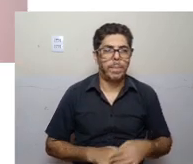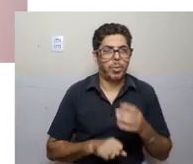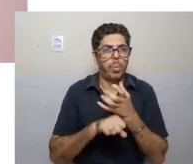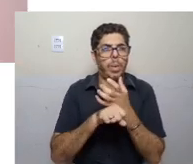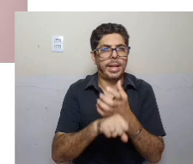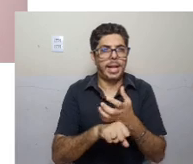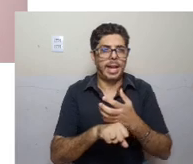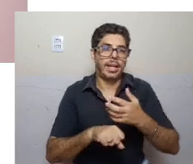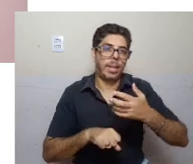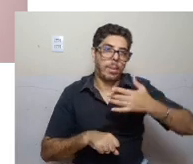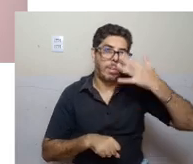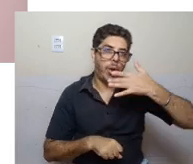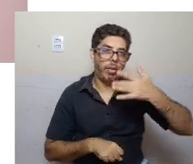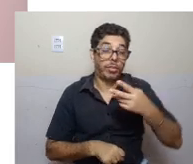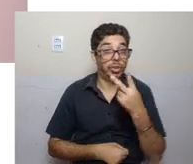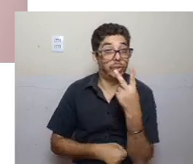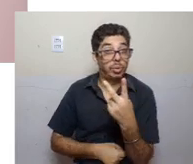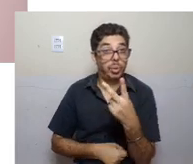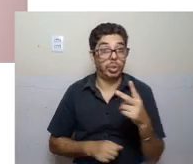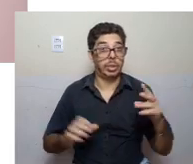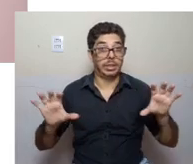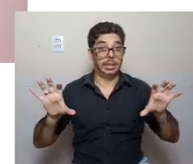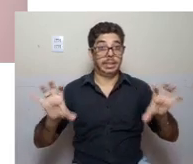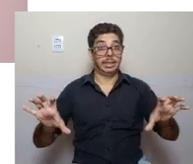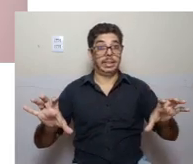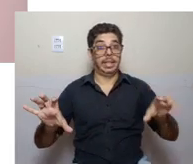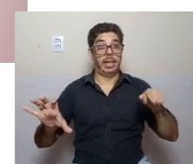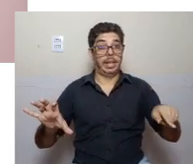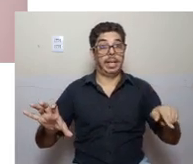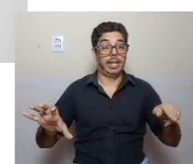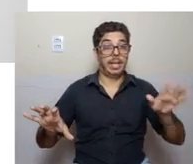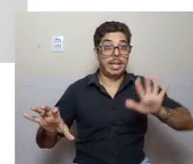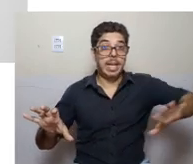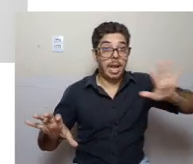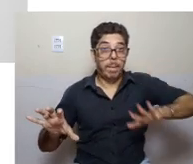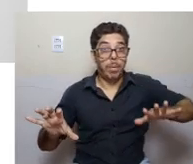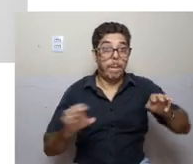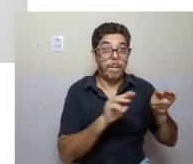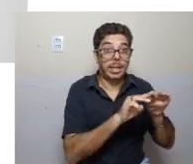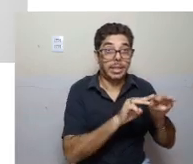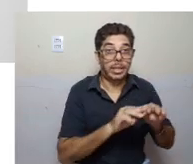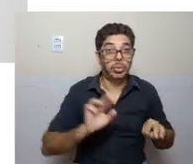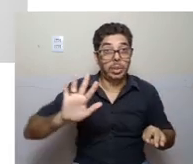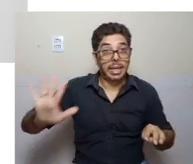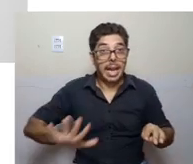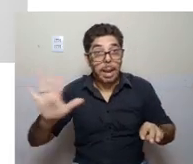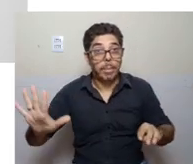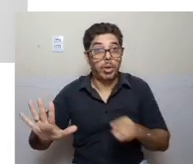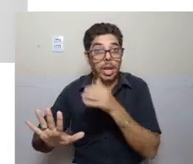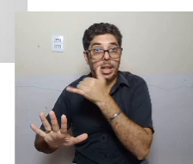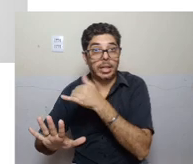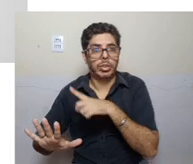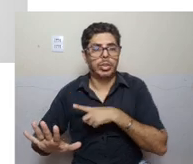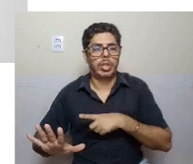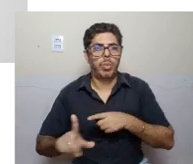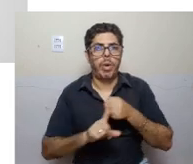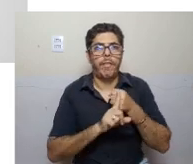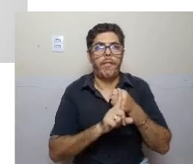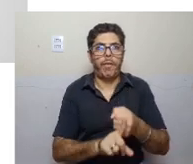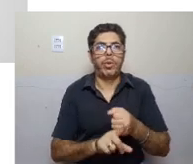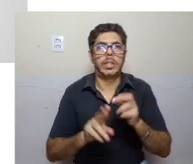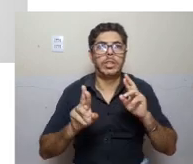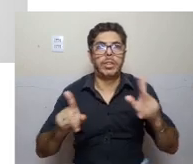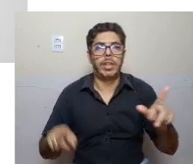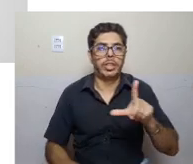Uma carga que se move na presença de ambos, um campo magnético e um campo elétrico, experimenta uma força chamada força de Lorentz,